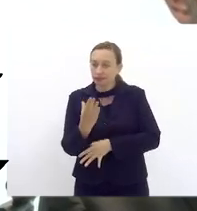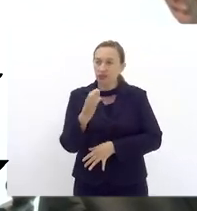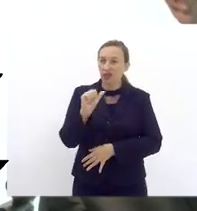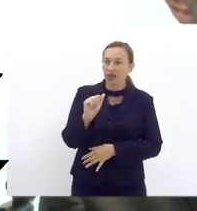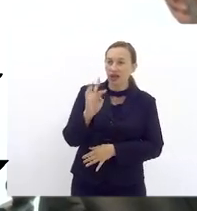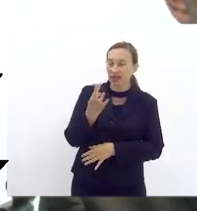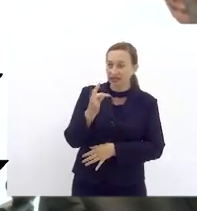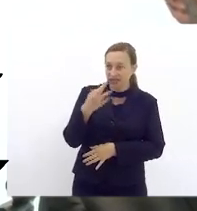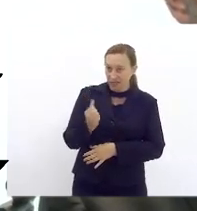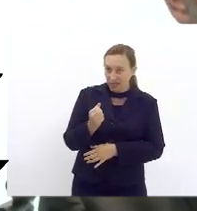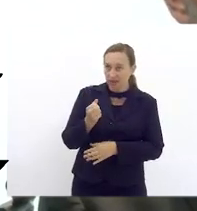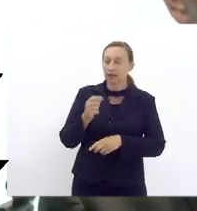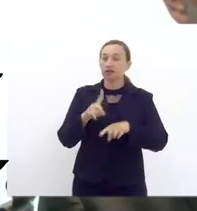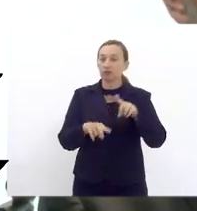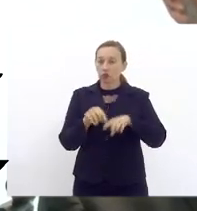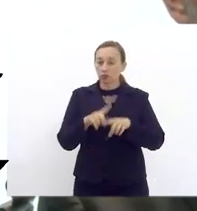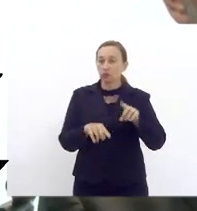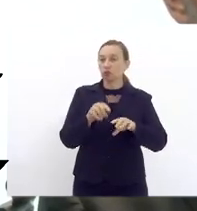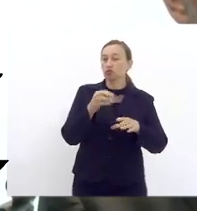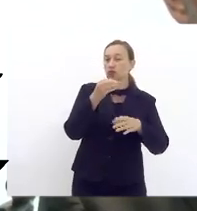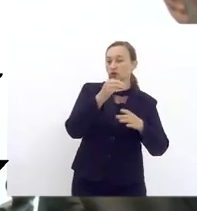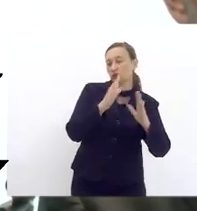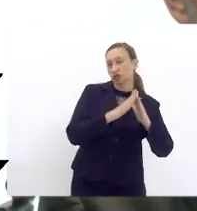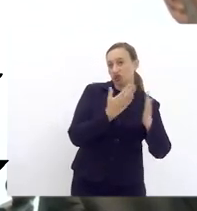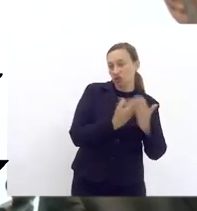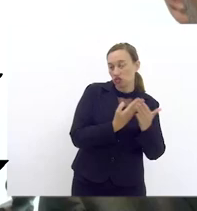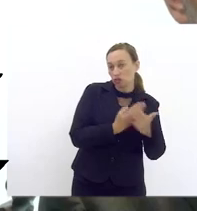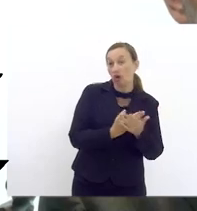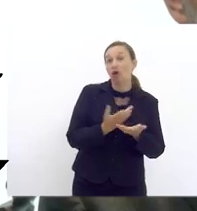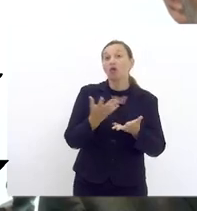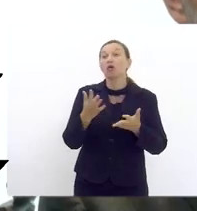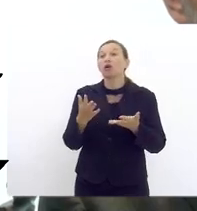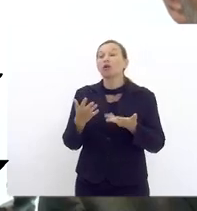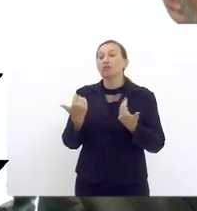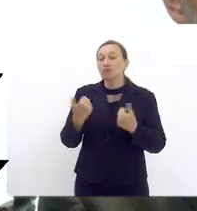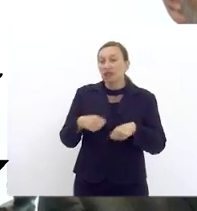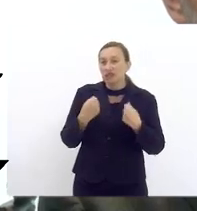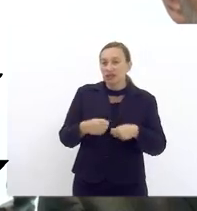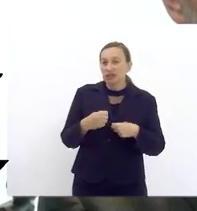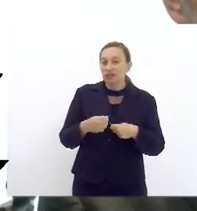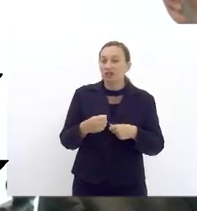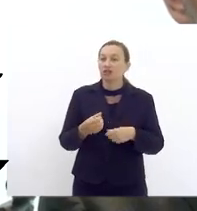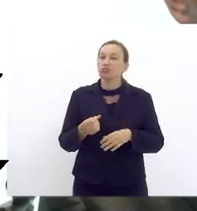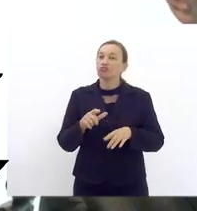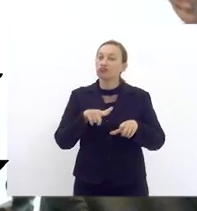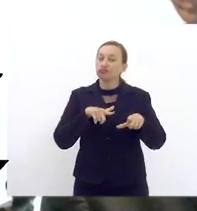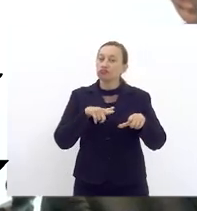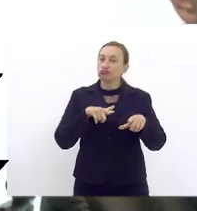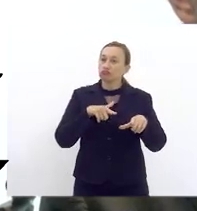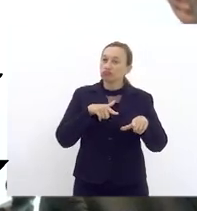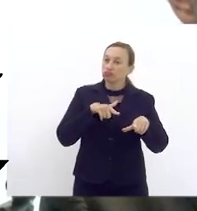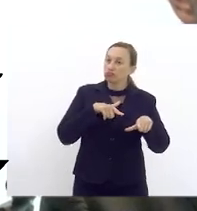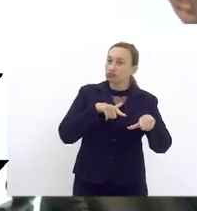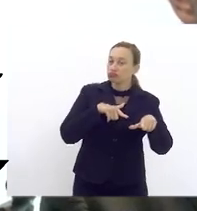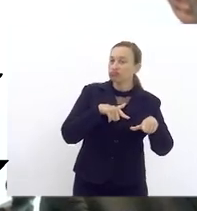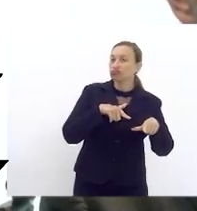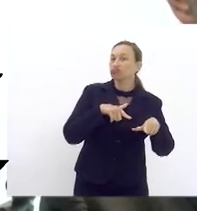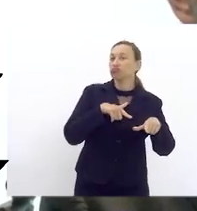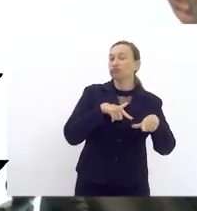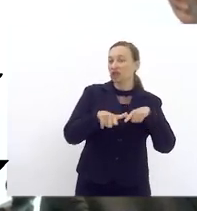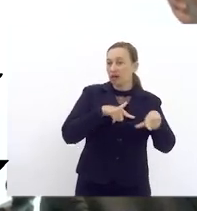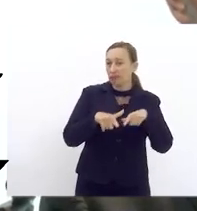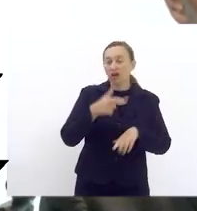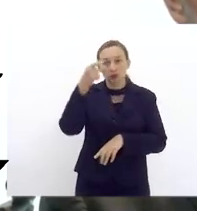para material escolar porque Qual é a questão nós precisamos fazer um trabalho de conscientização que forme